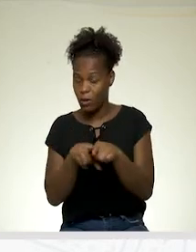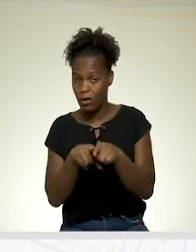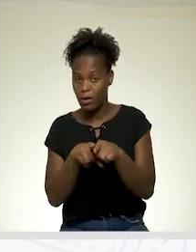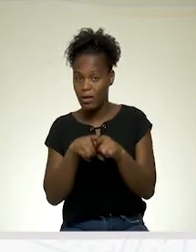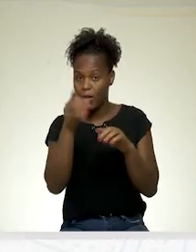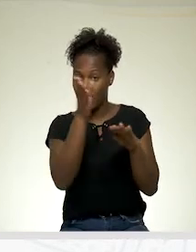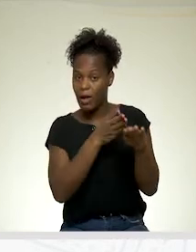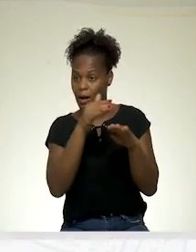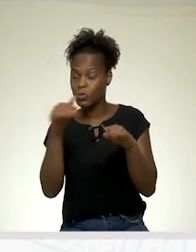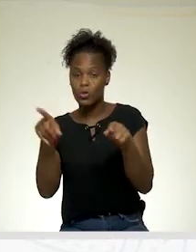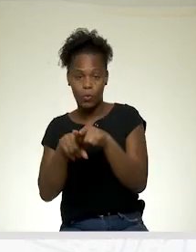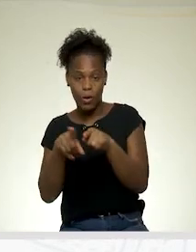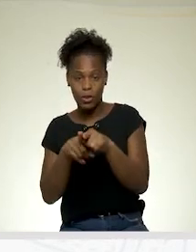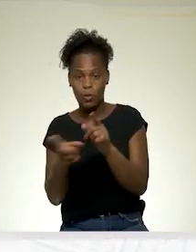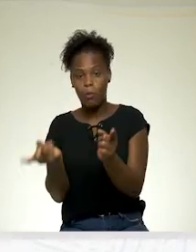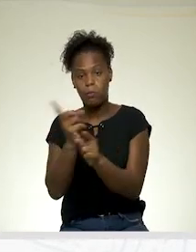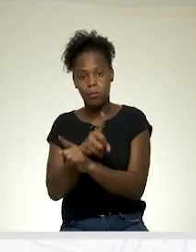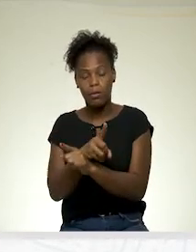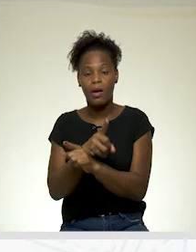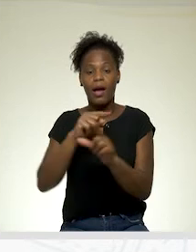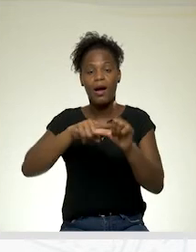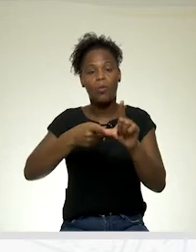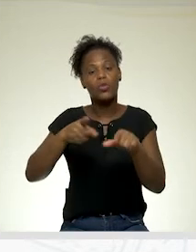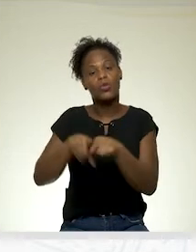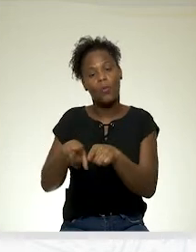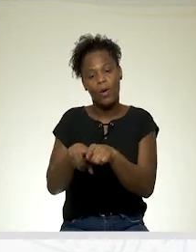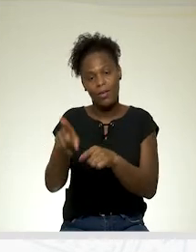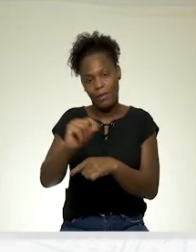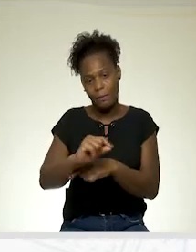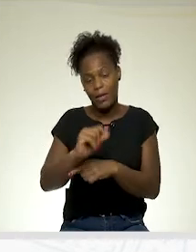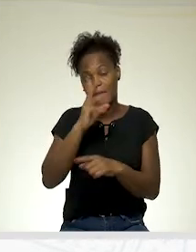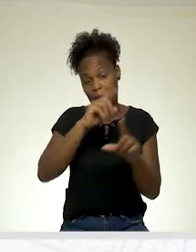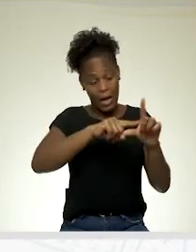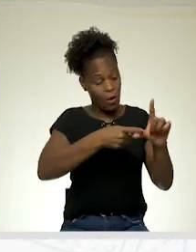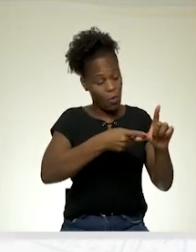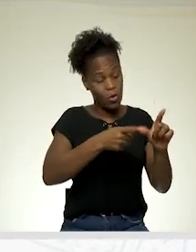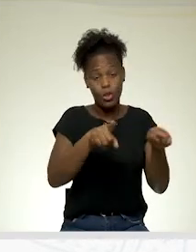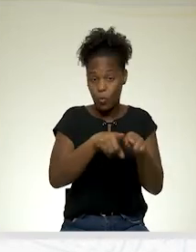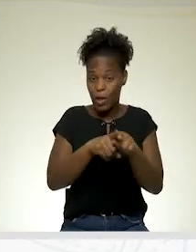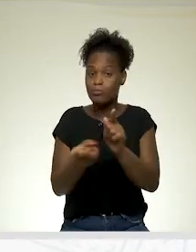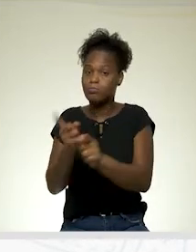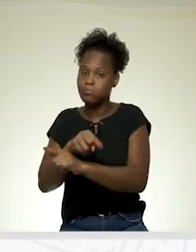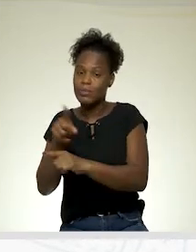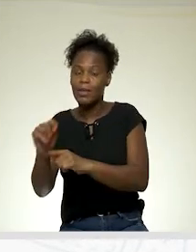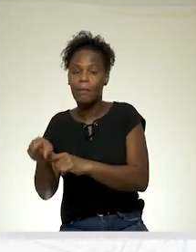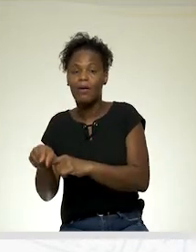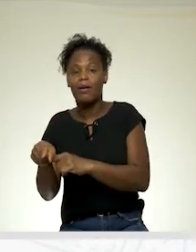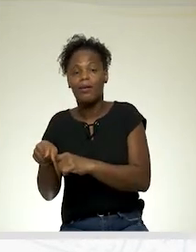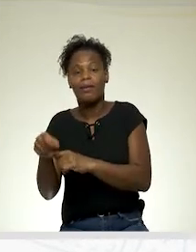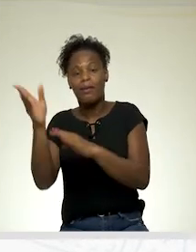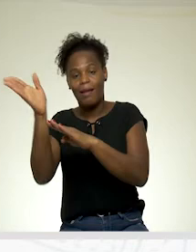a lados iguais opõem-se ângulos iguais. A ângulos iguais opõem-se